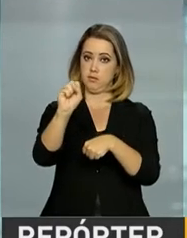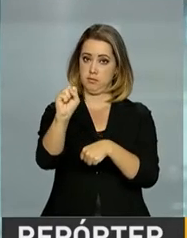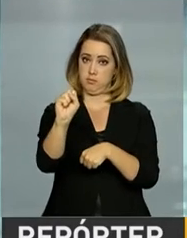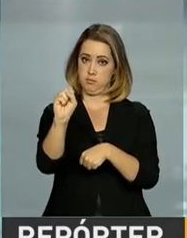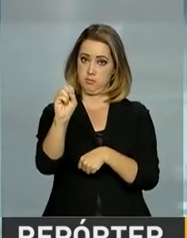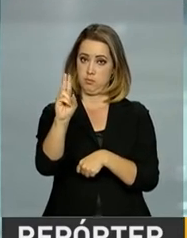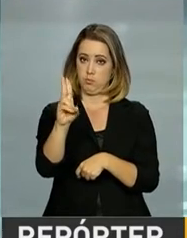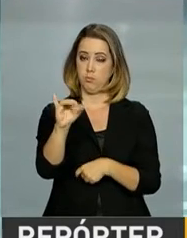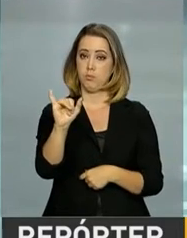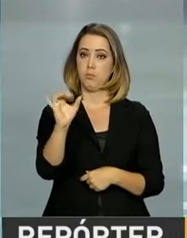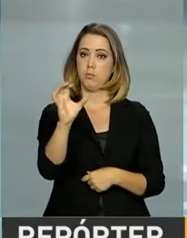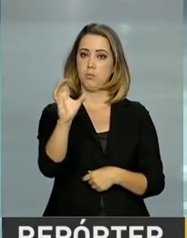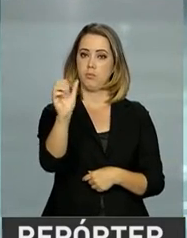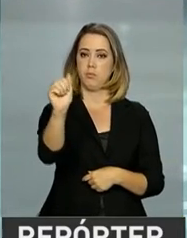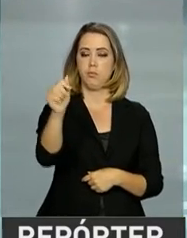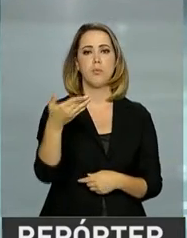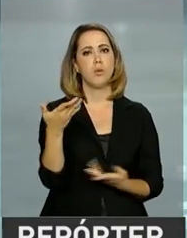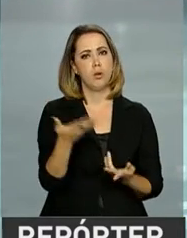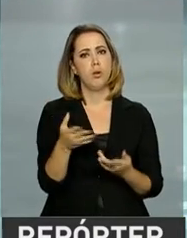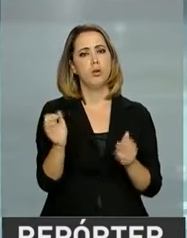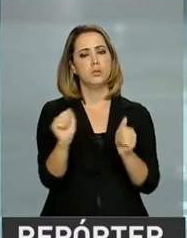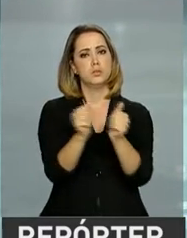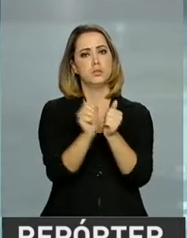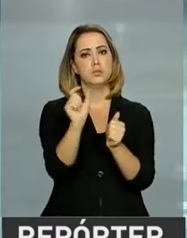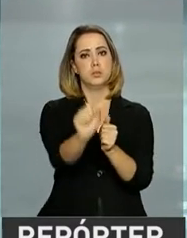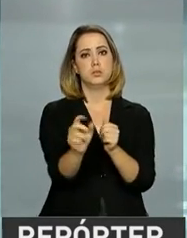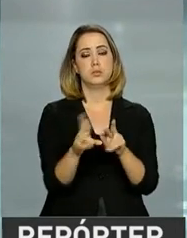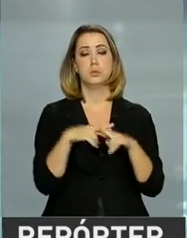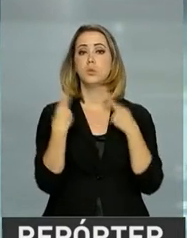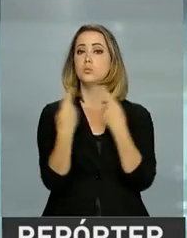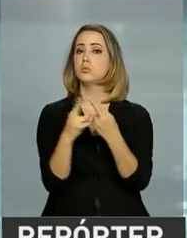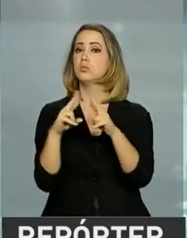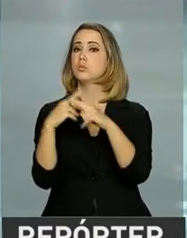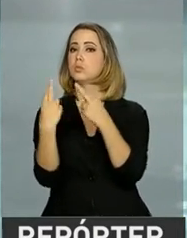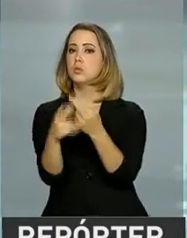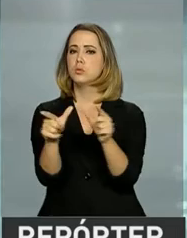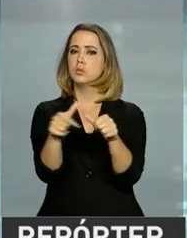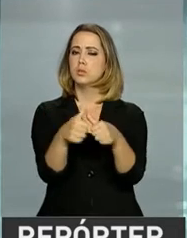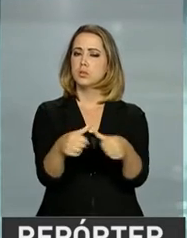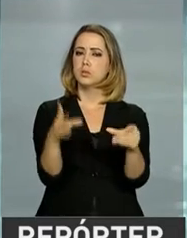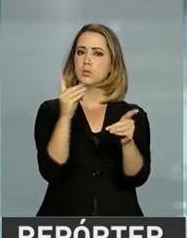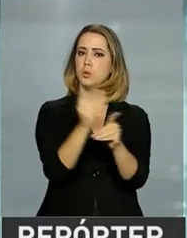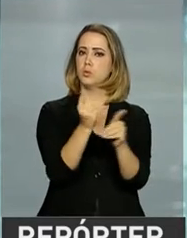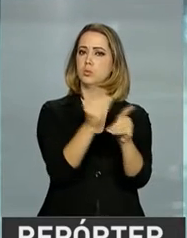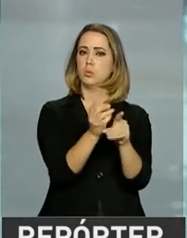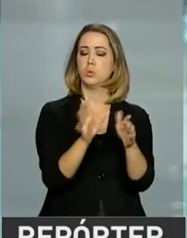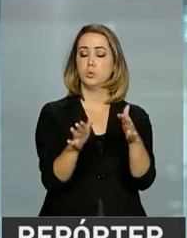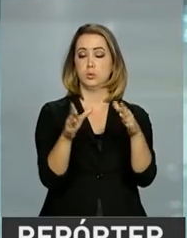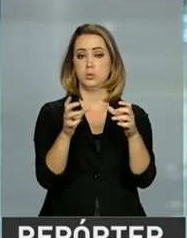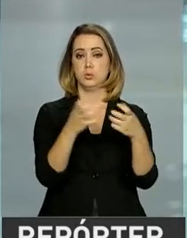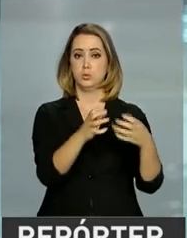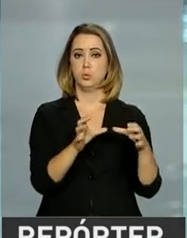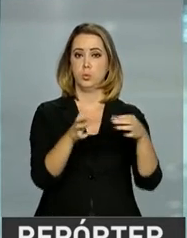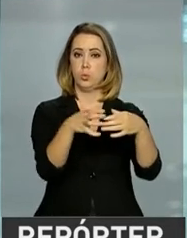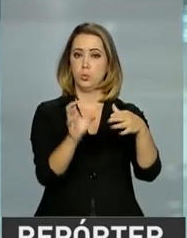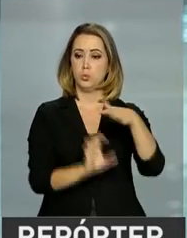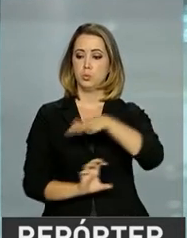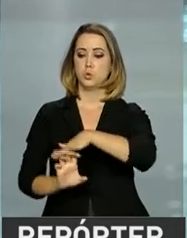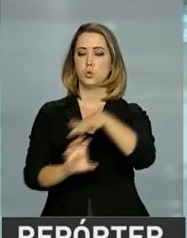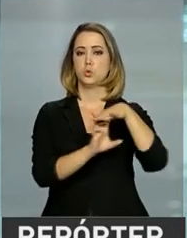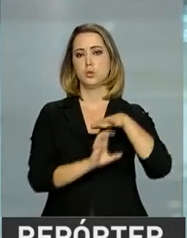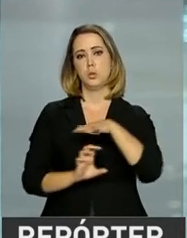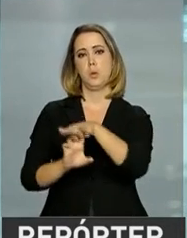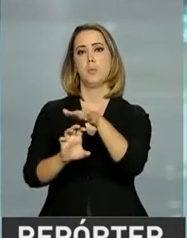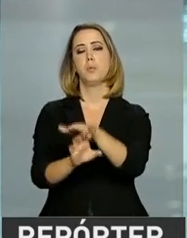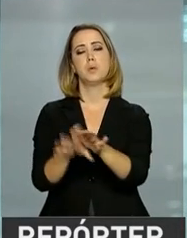e em paralelo às reuniões do fórum econômico mundial está se encontrando com investidores internacionais que já